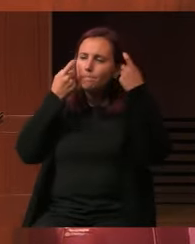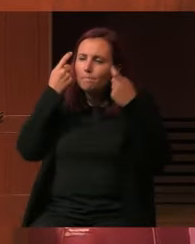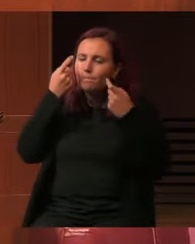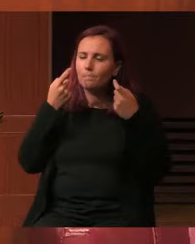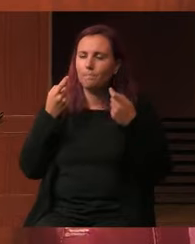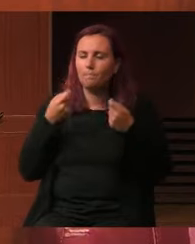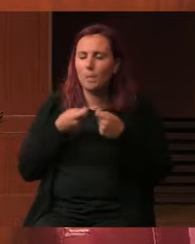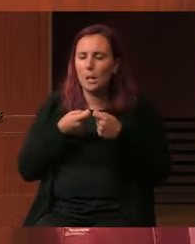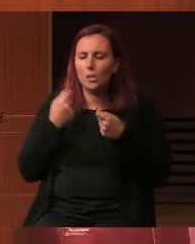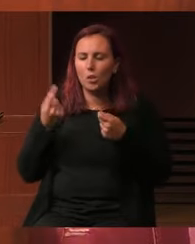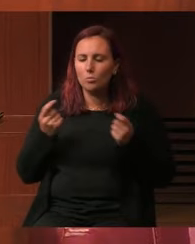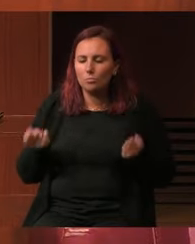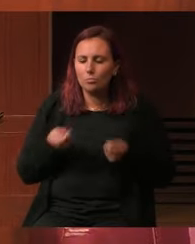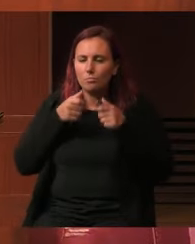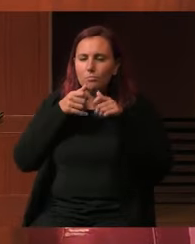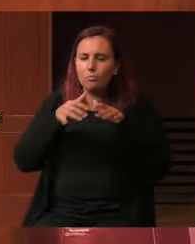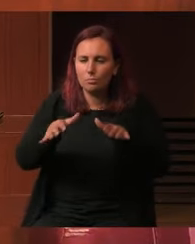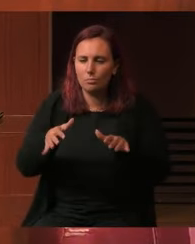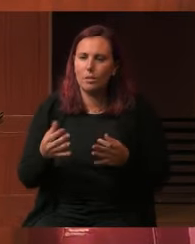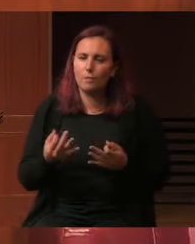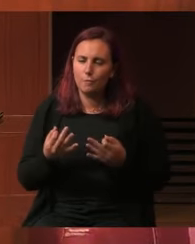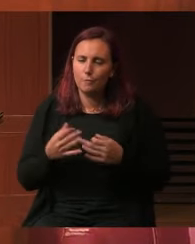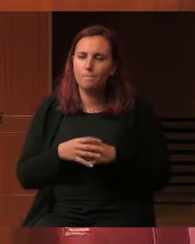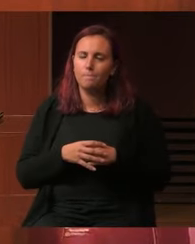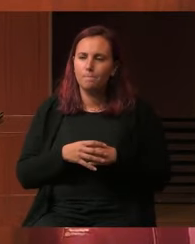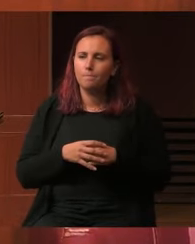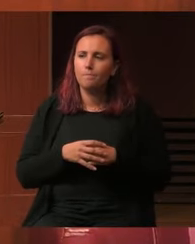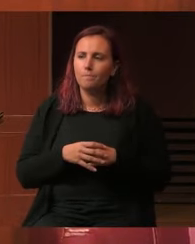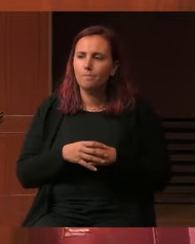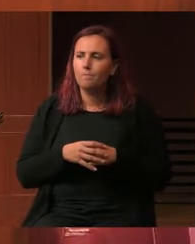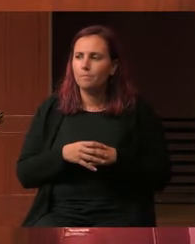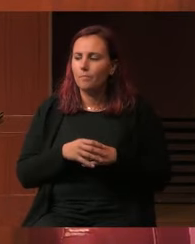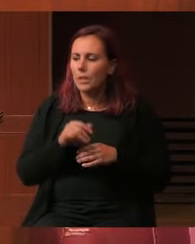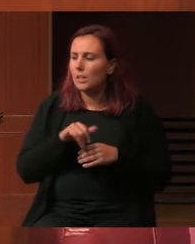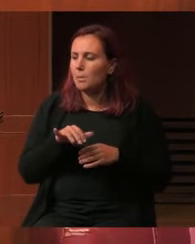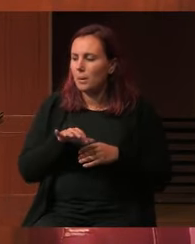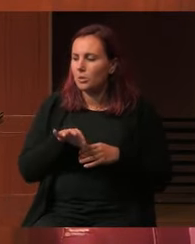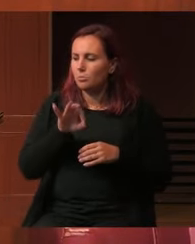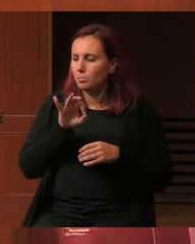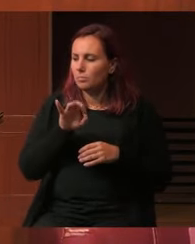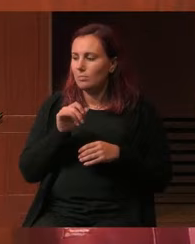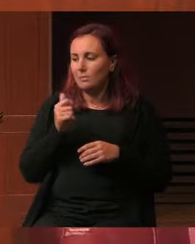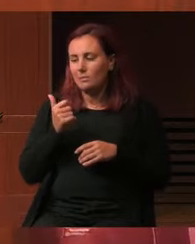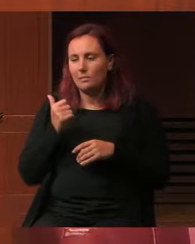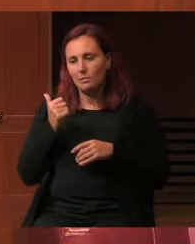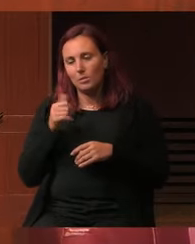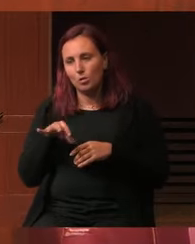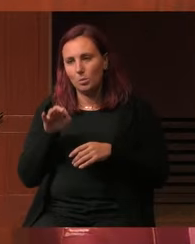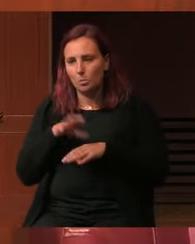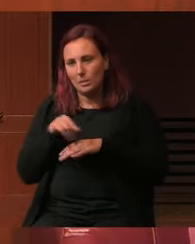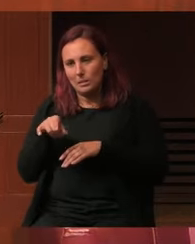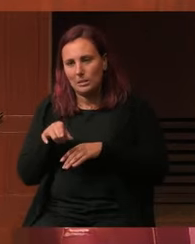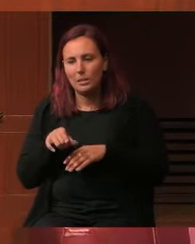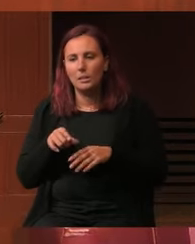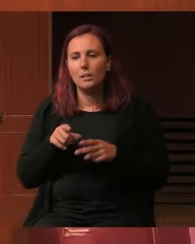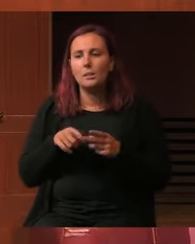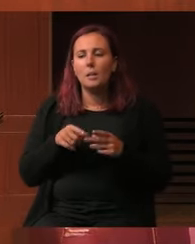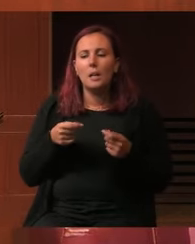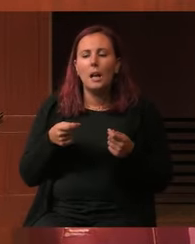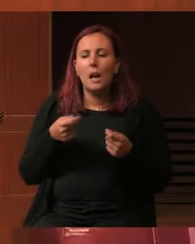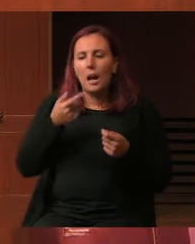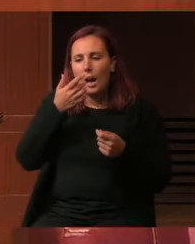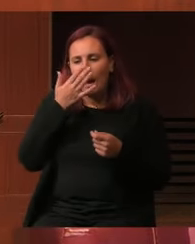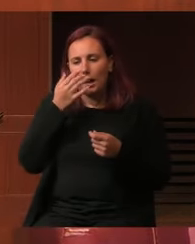temos andado a promover. E a escolha da imagem é por causa disso. Eu diria que há dois tipos